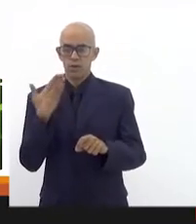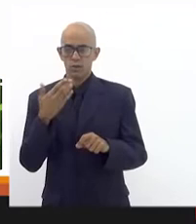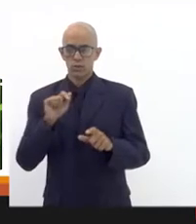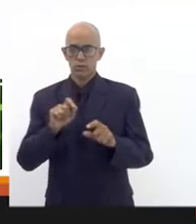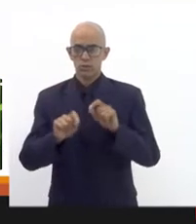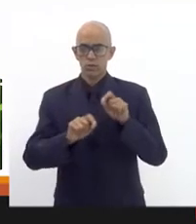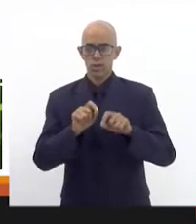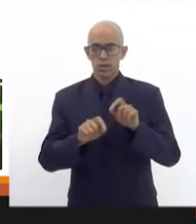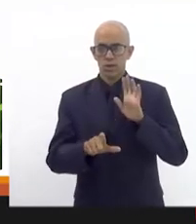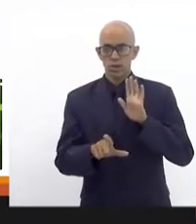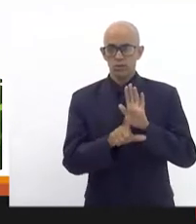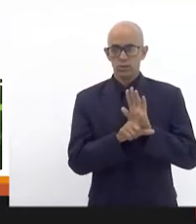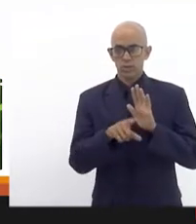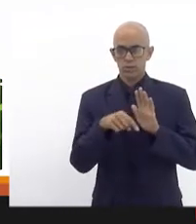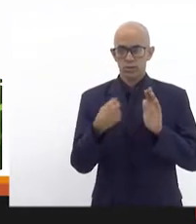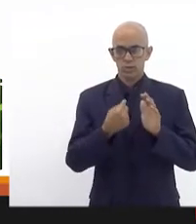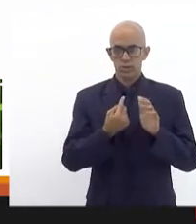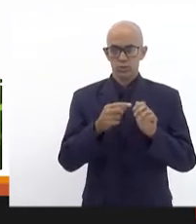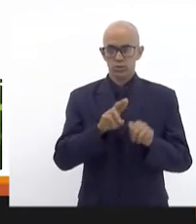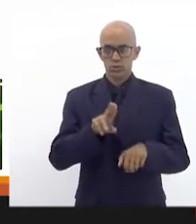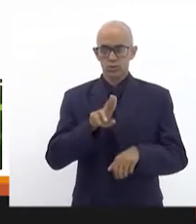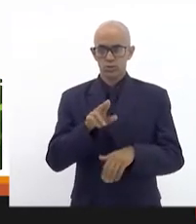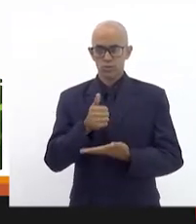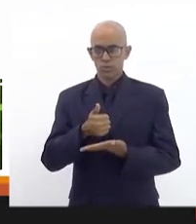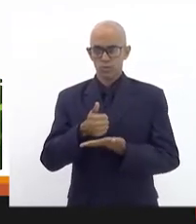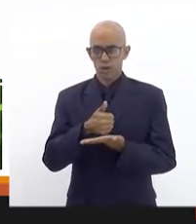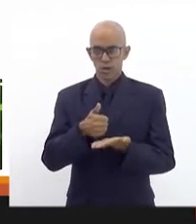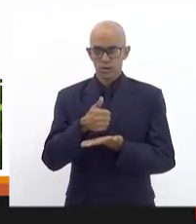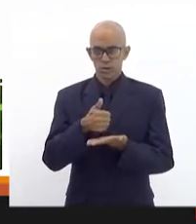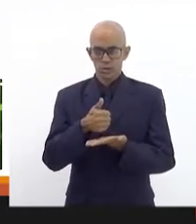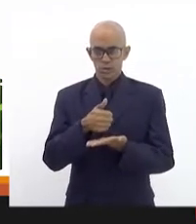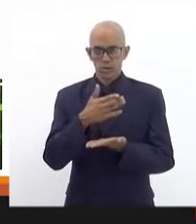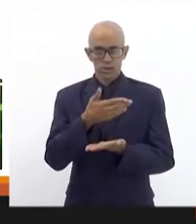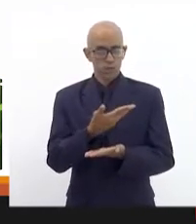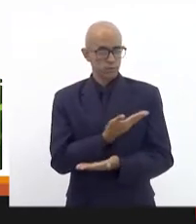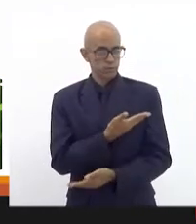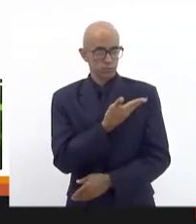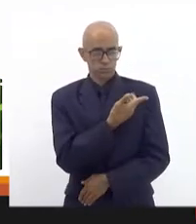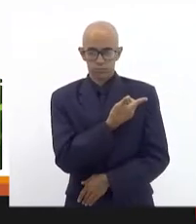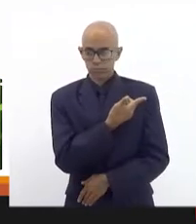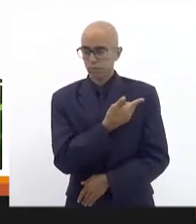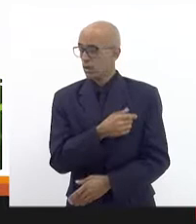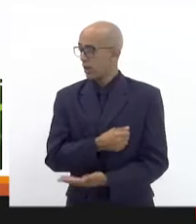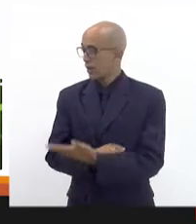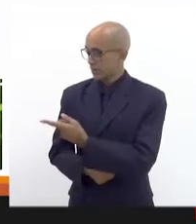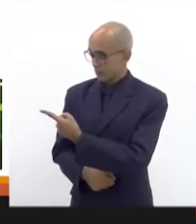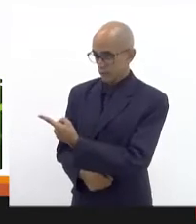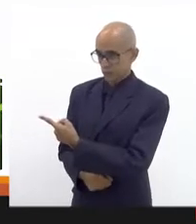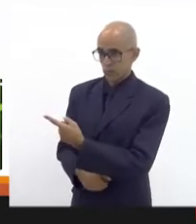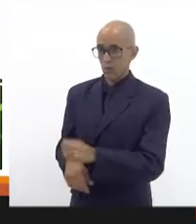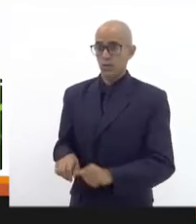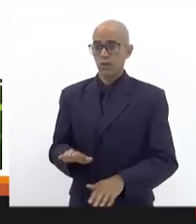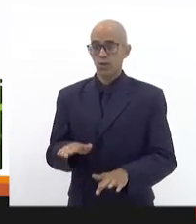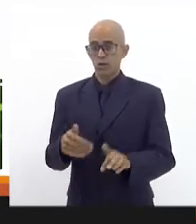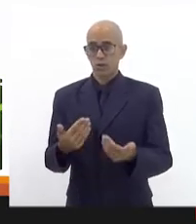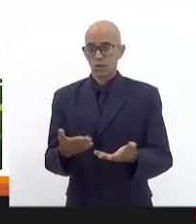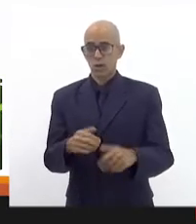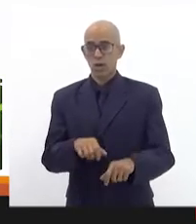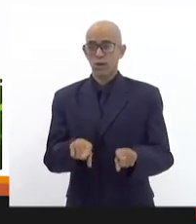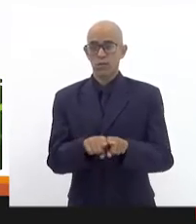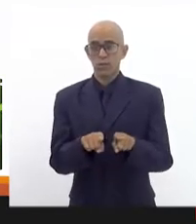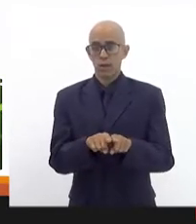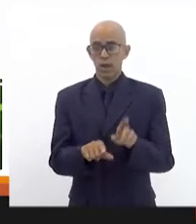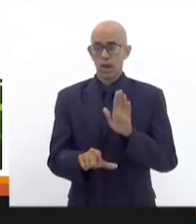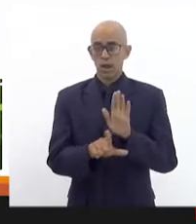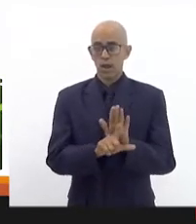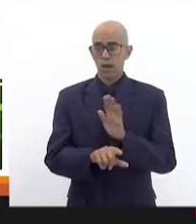leis que nós usamos como base e depois também, por fim, a lei complementar 177/2021, aprovada no